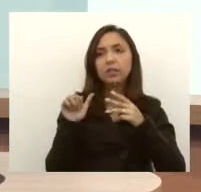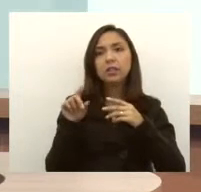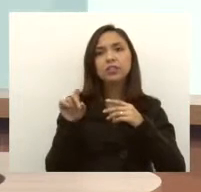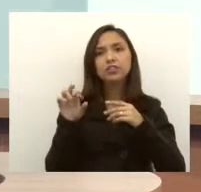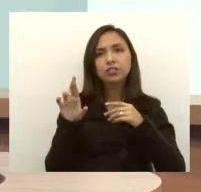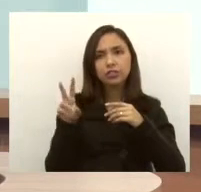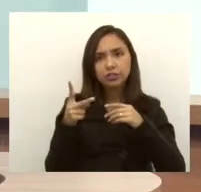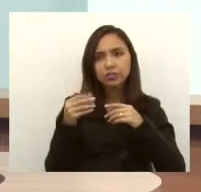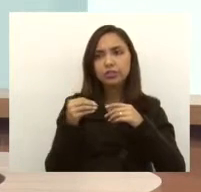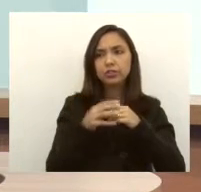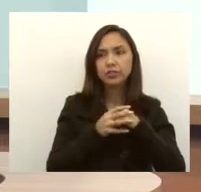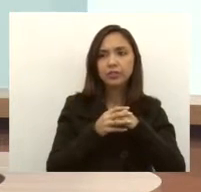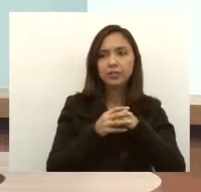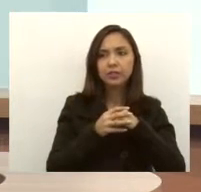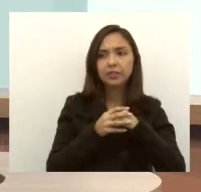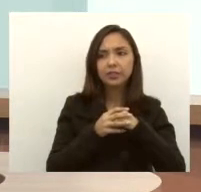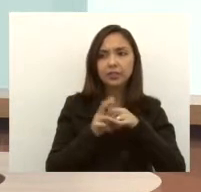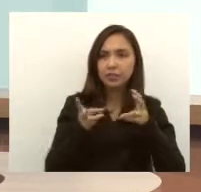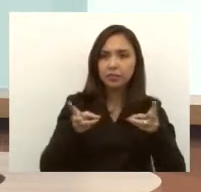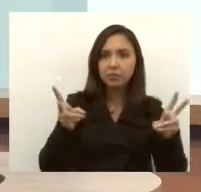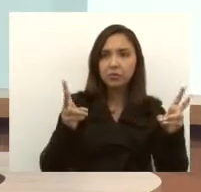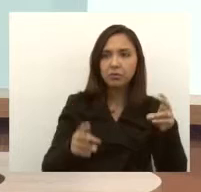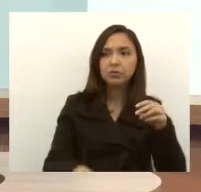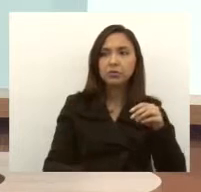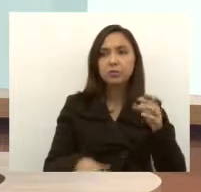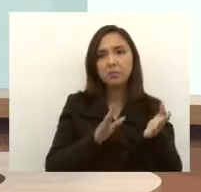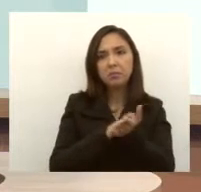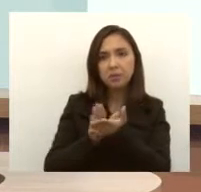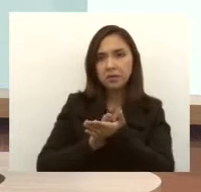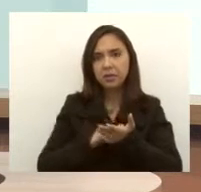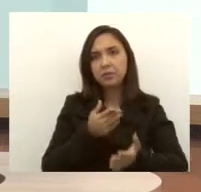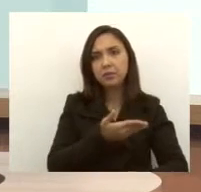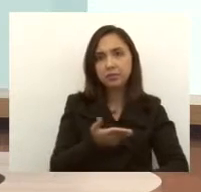era um patrimônio histórico dessa casa e continuou. Então,